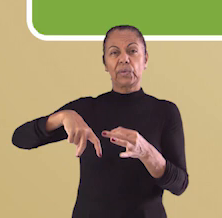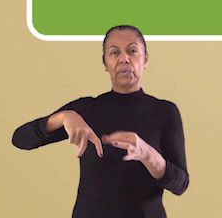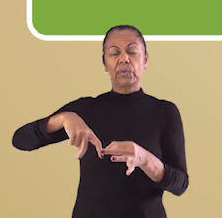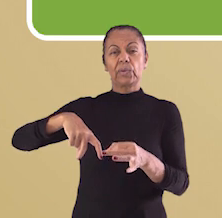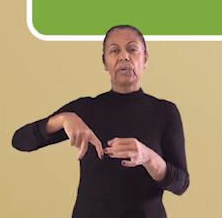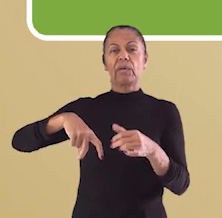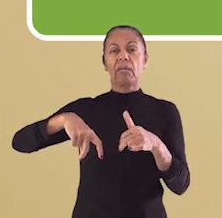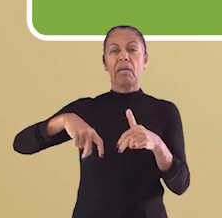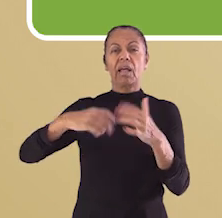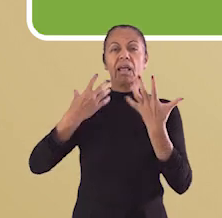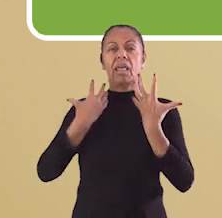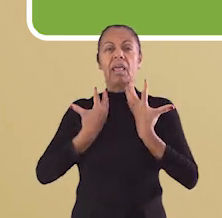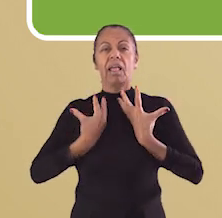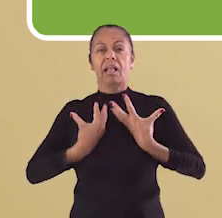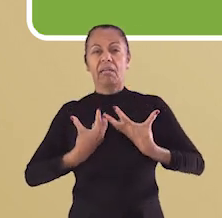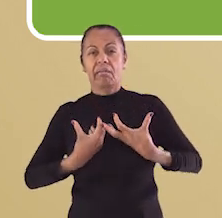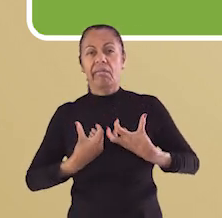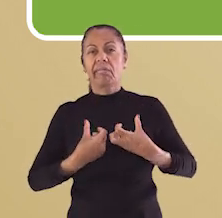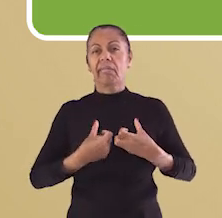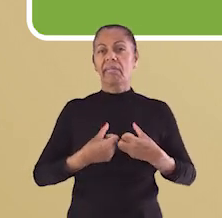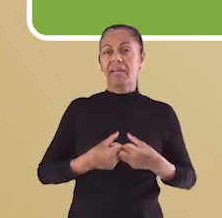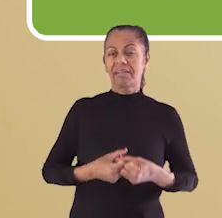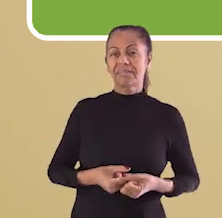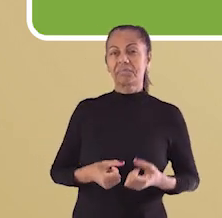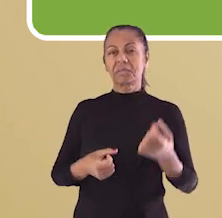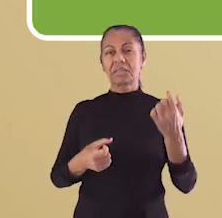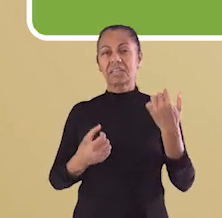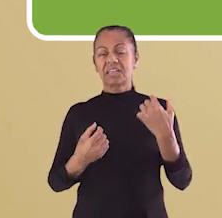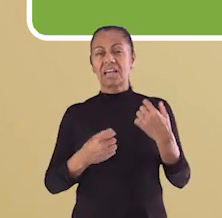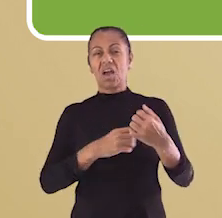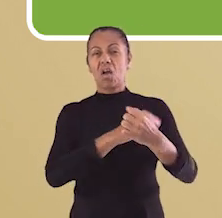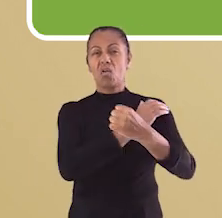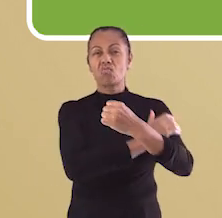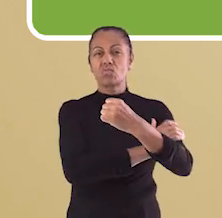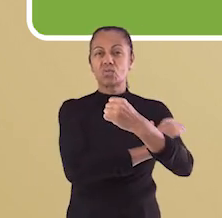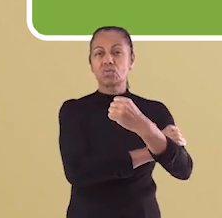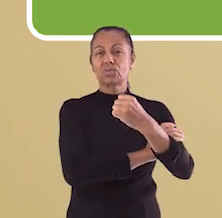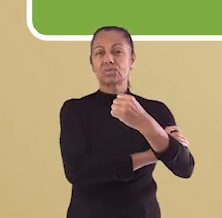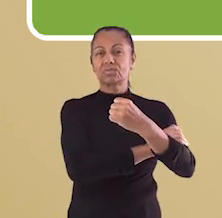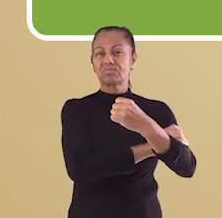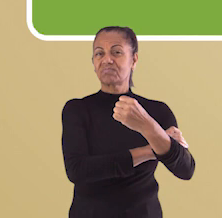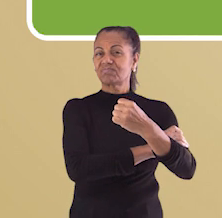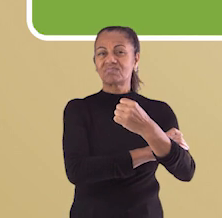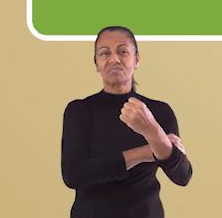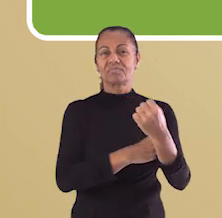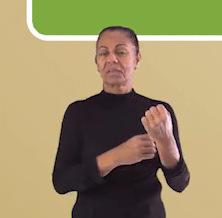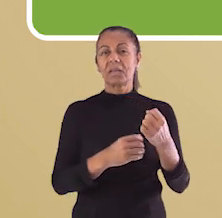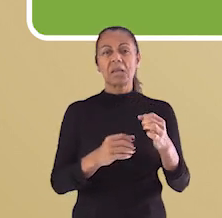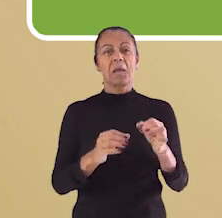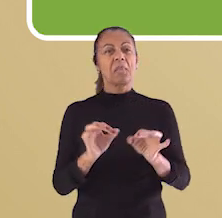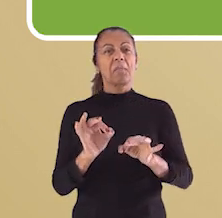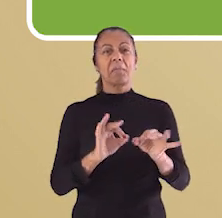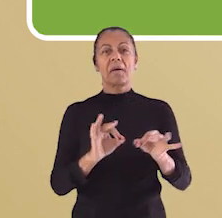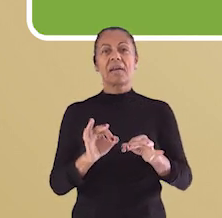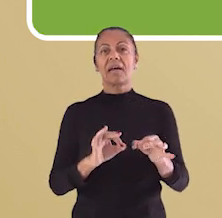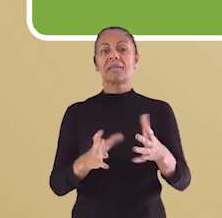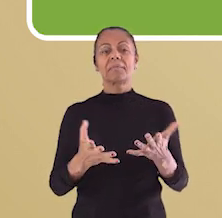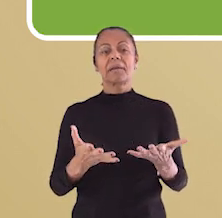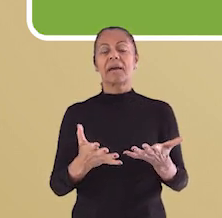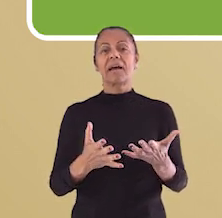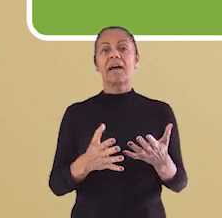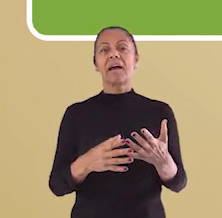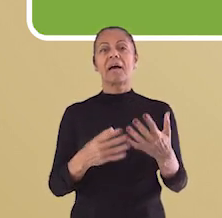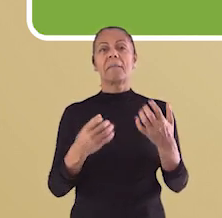joelhos, tornozelos. Por quê? Porque o esqueleto, as articulações, a musculatura, elas não